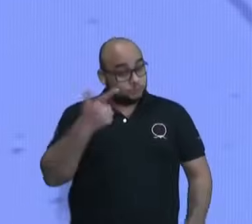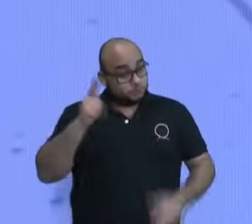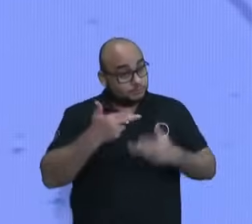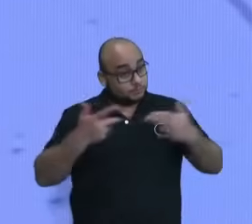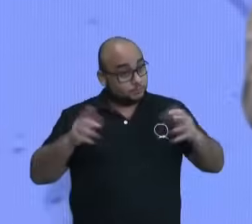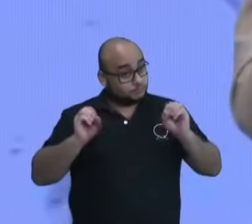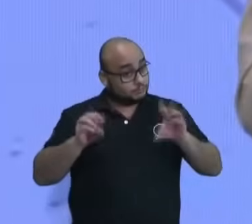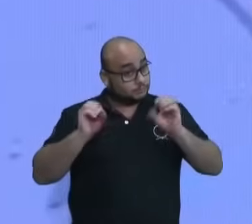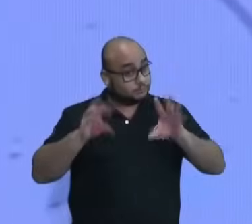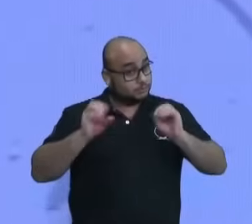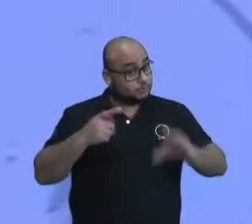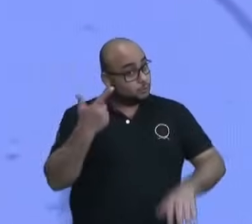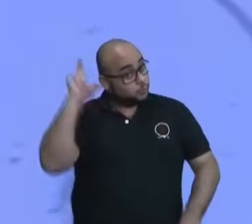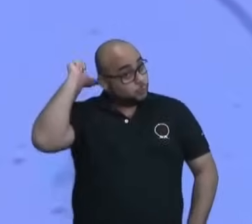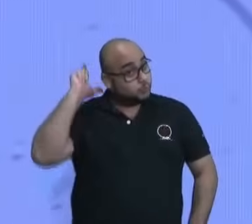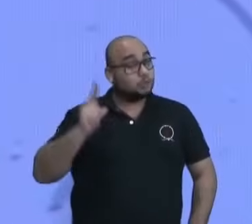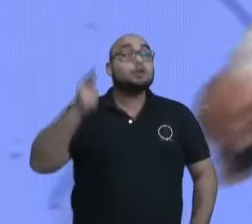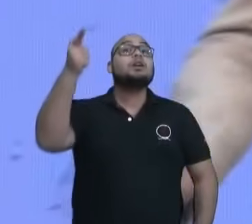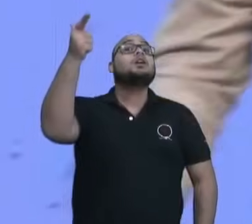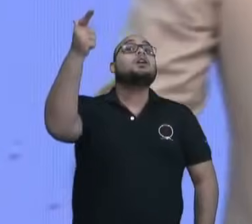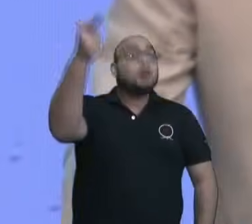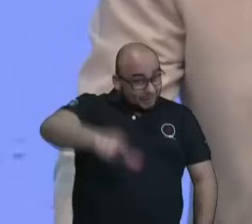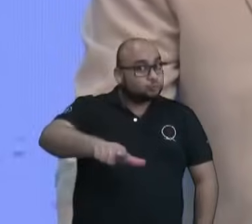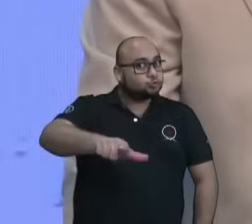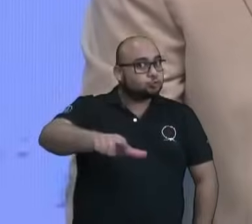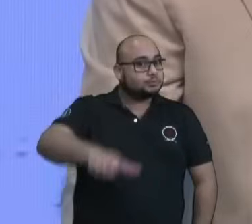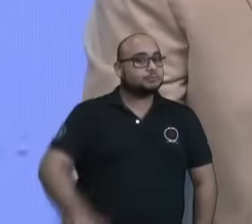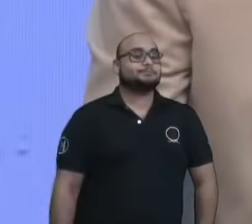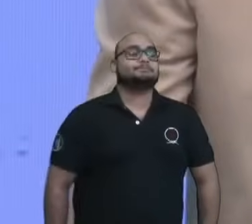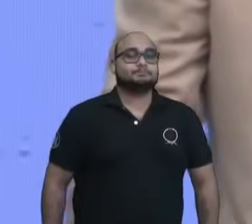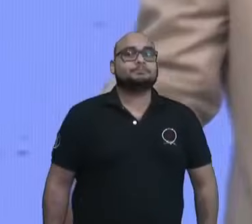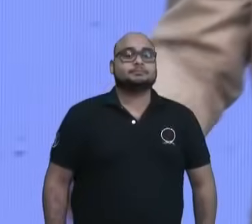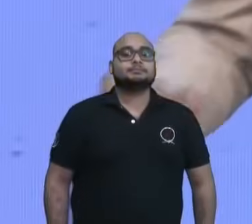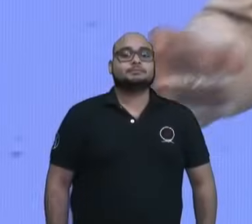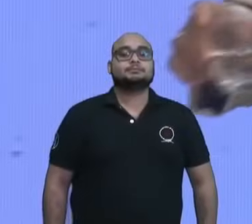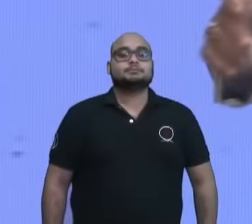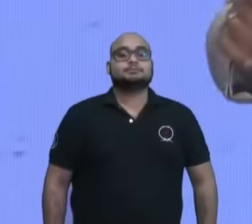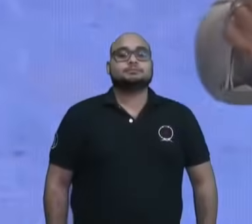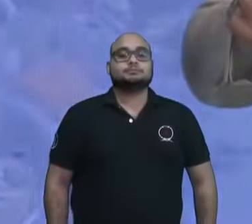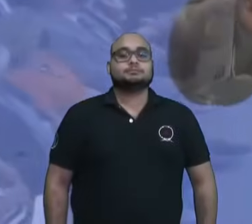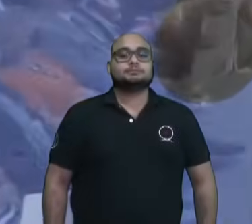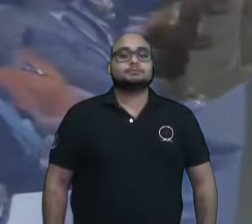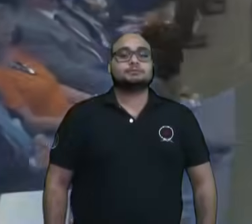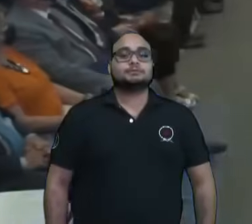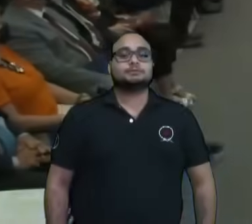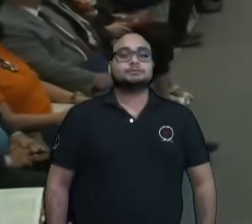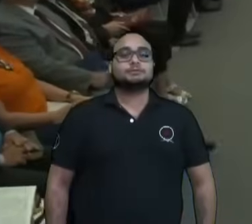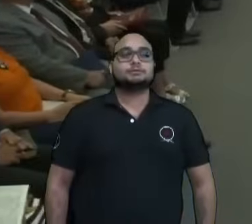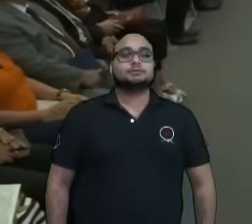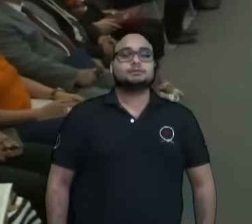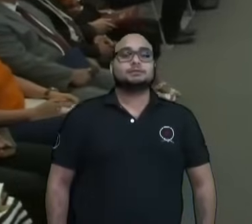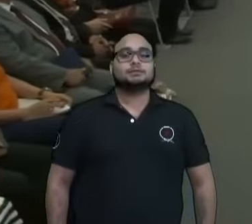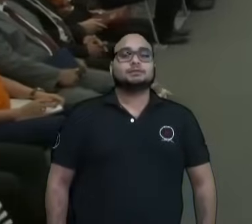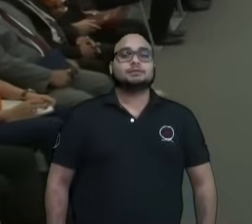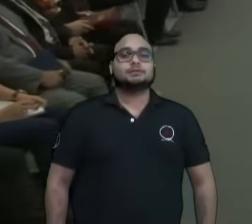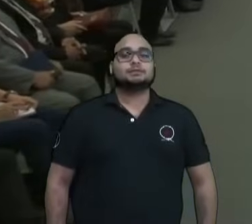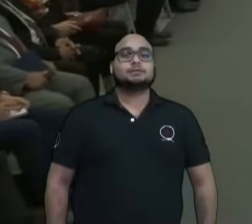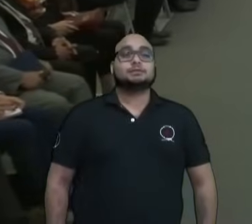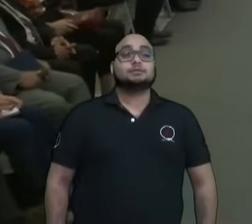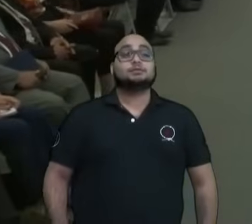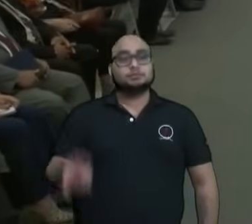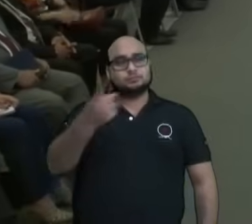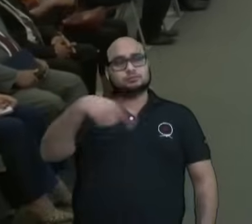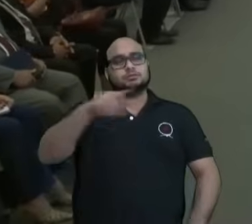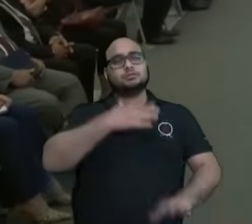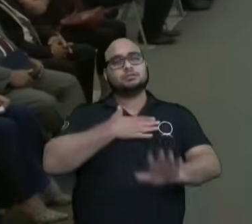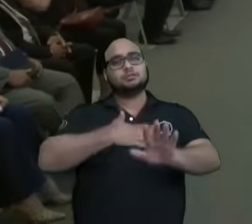já falei sobre isso mas vou repetir um outro ensino você está debaixo da graça não se preocupe com